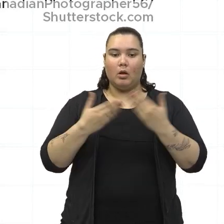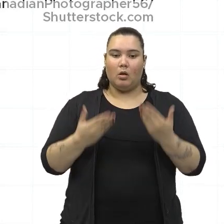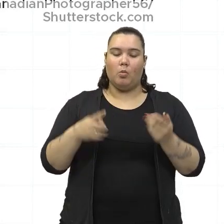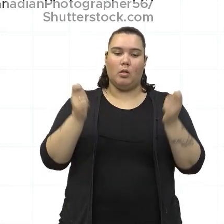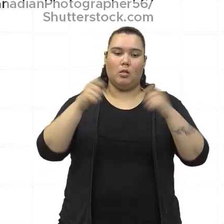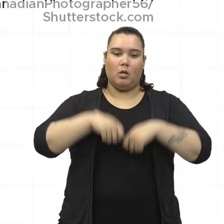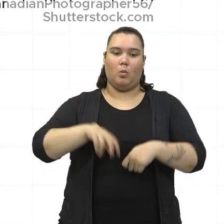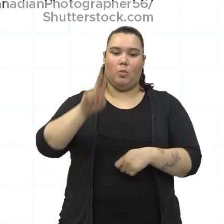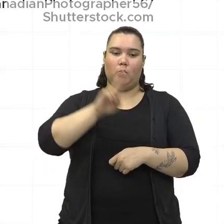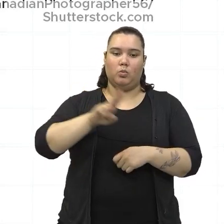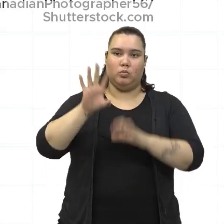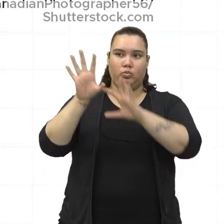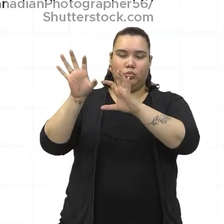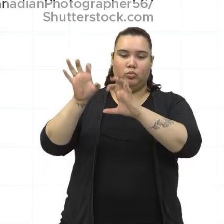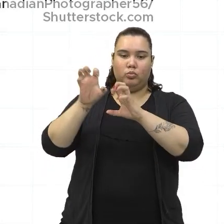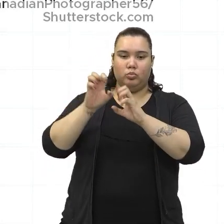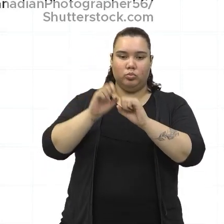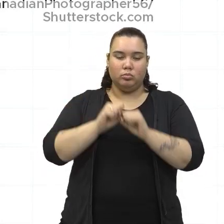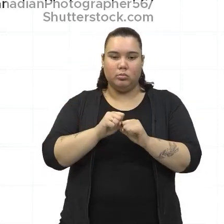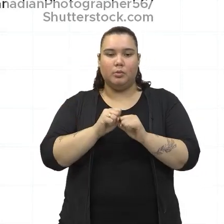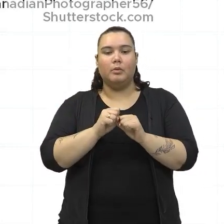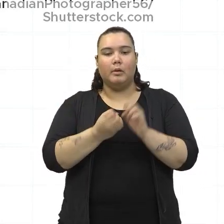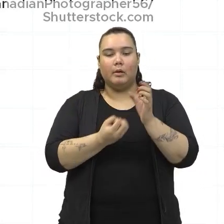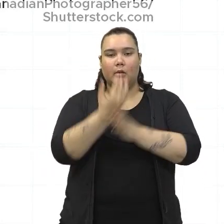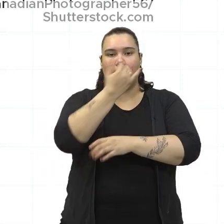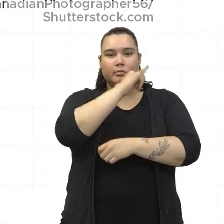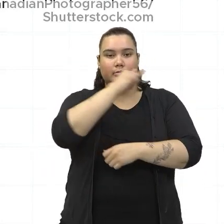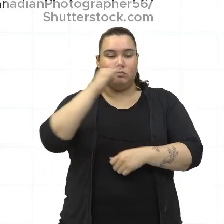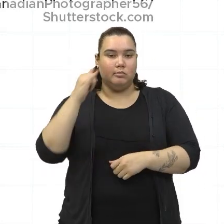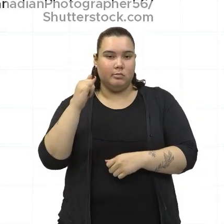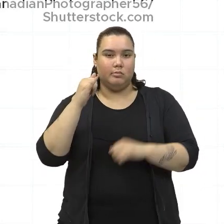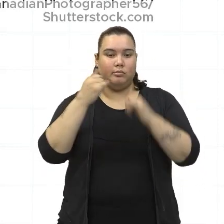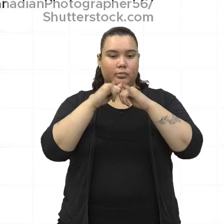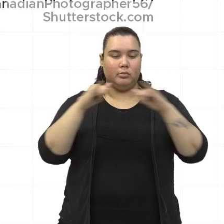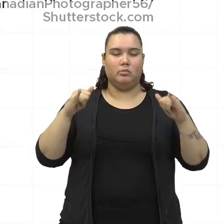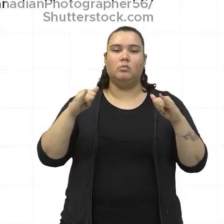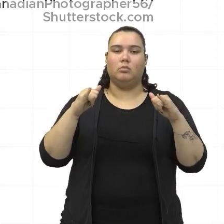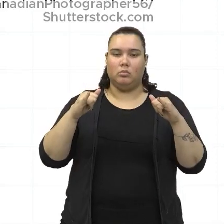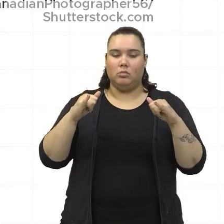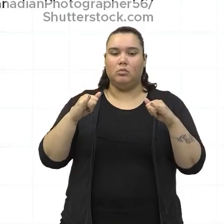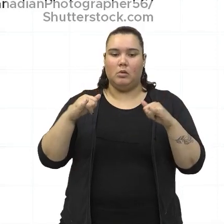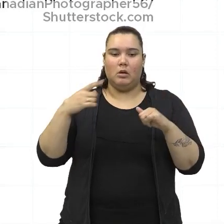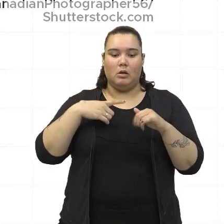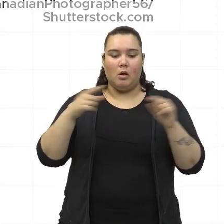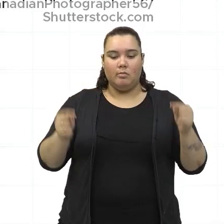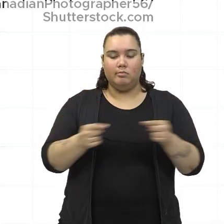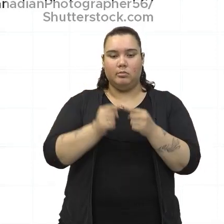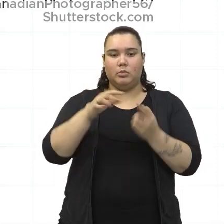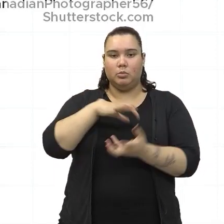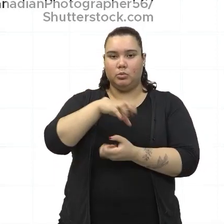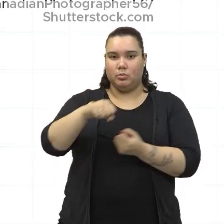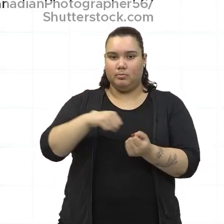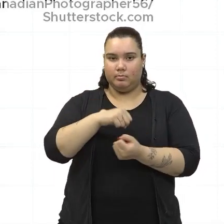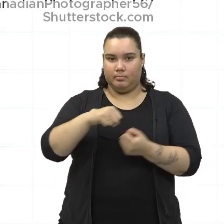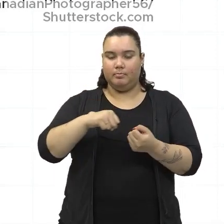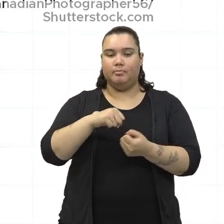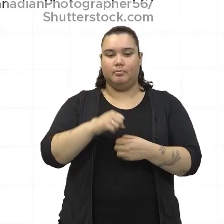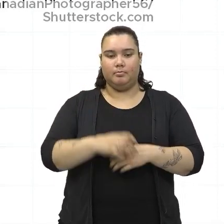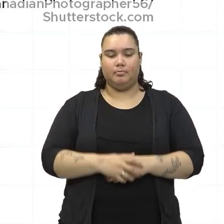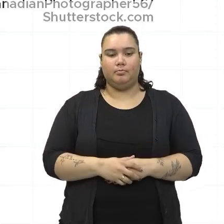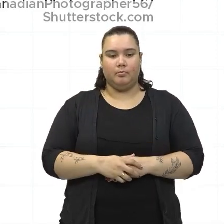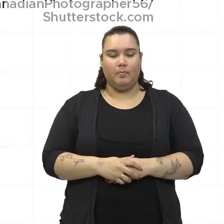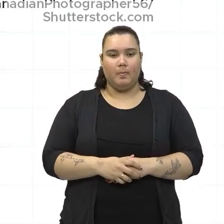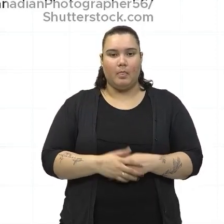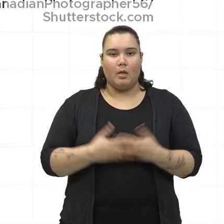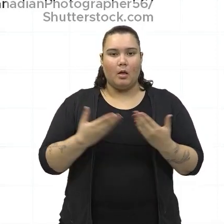energia pode ser utilizada para produzir energia elétrica de forma limpa e sustentável, né? Por que a gente diz que a